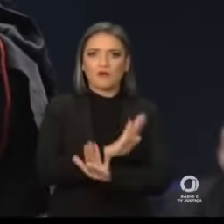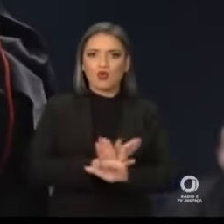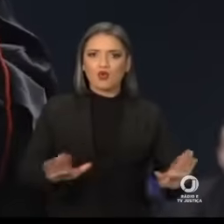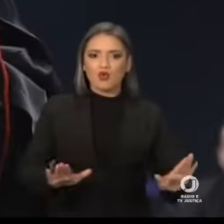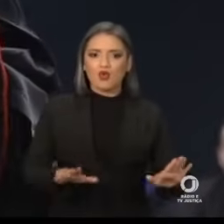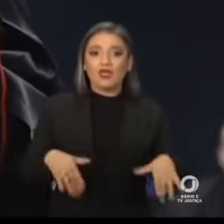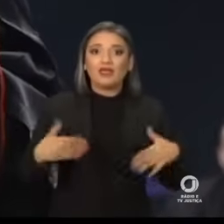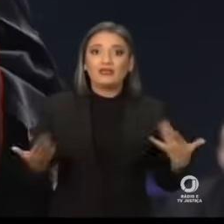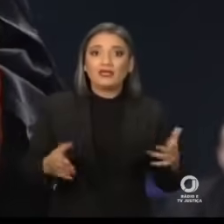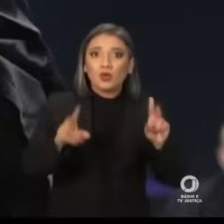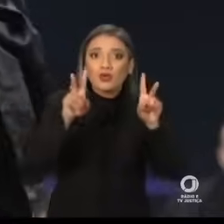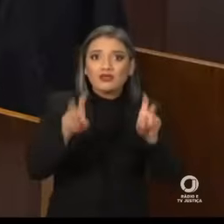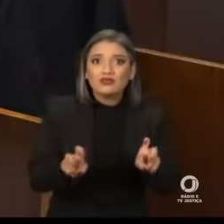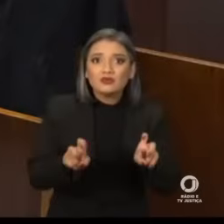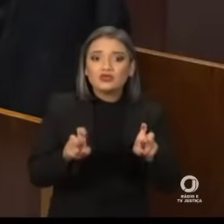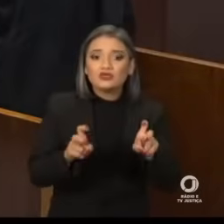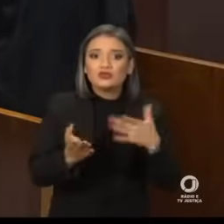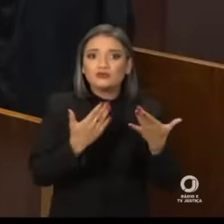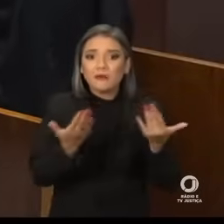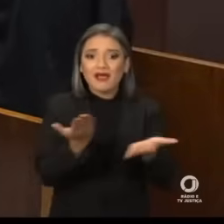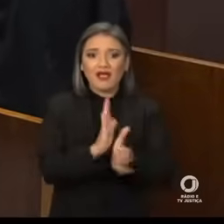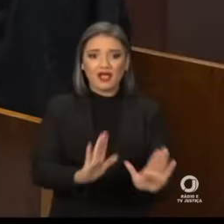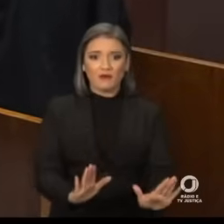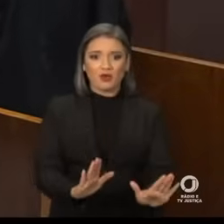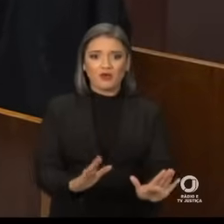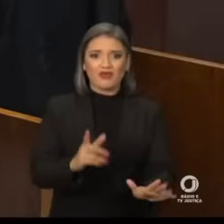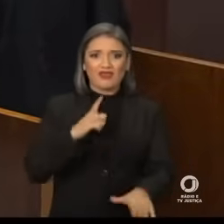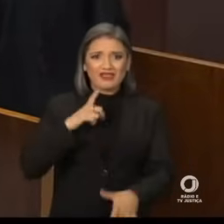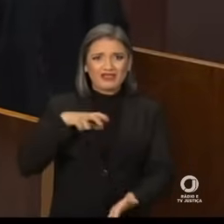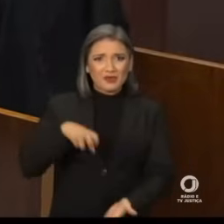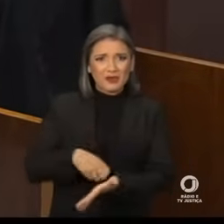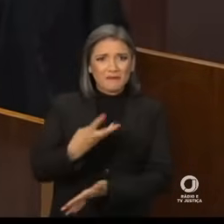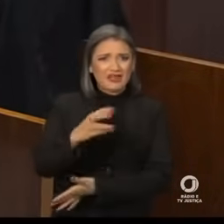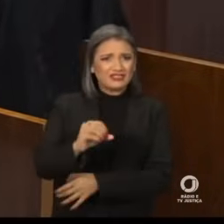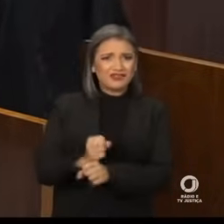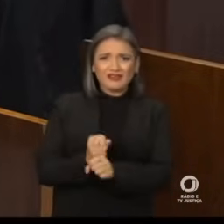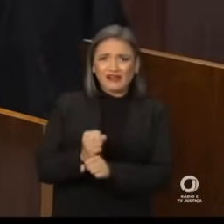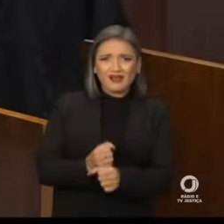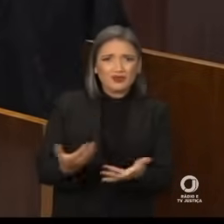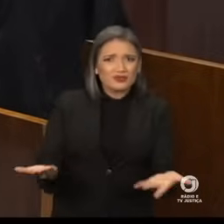assunto encerrado, gerar uma pena de 30 anos, não é razoável.